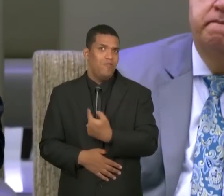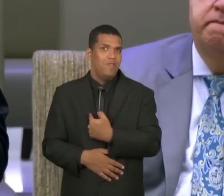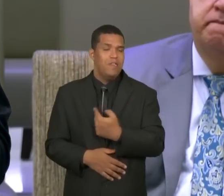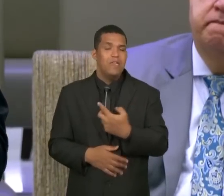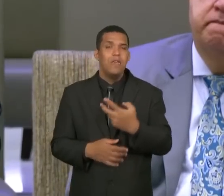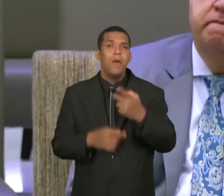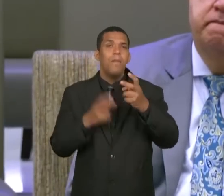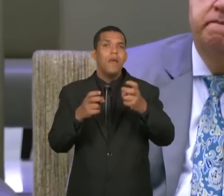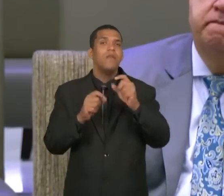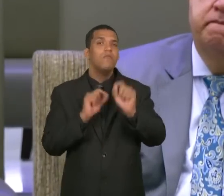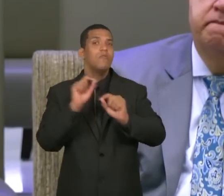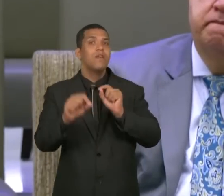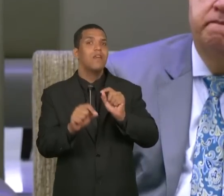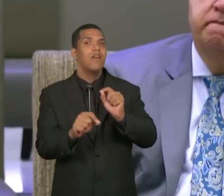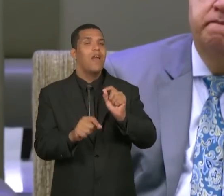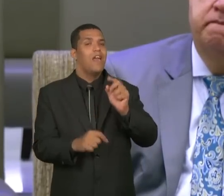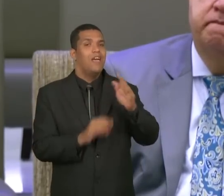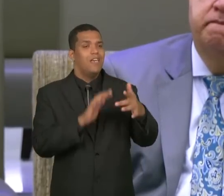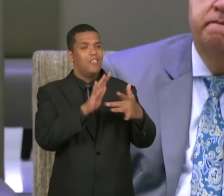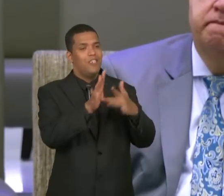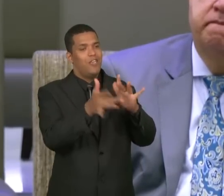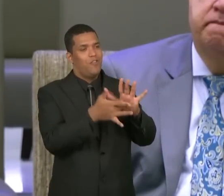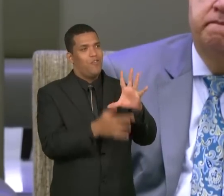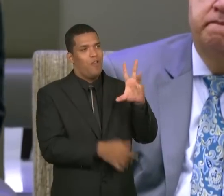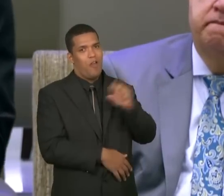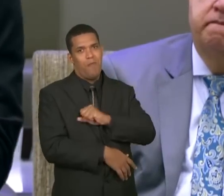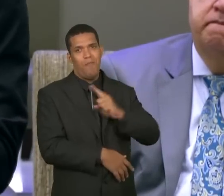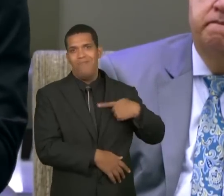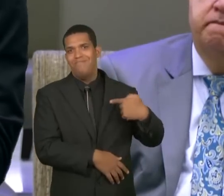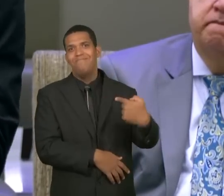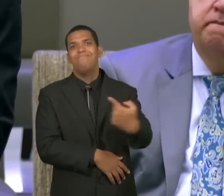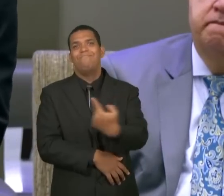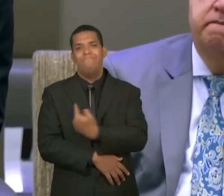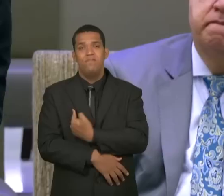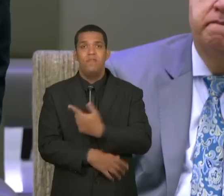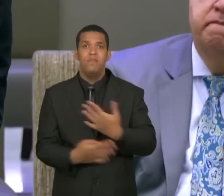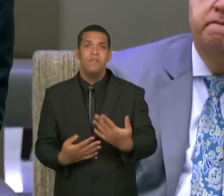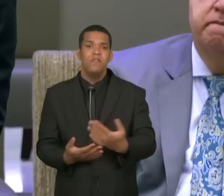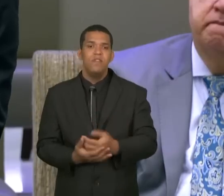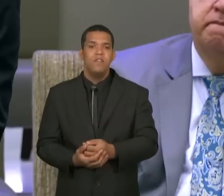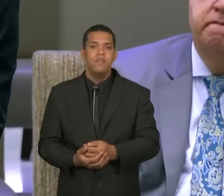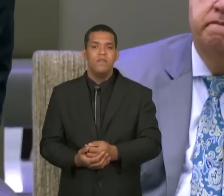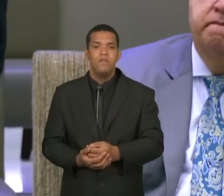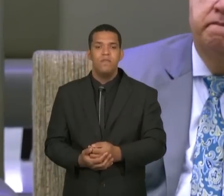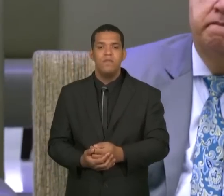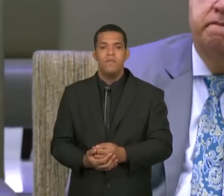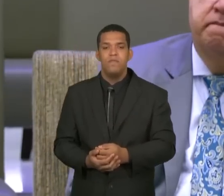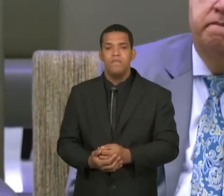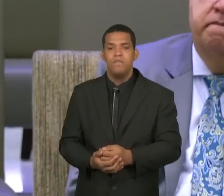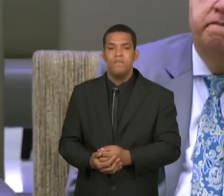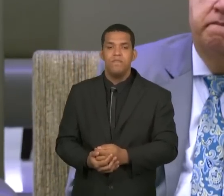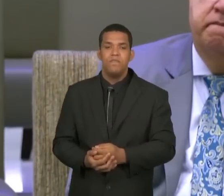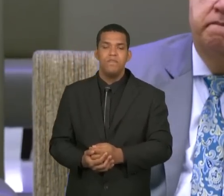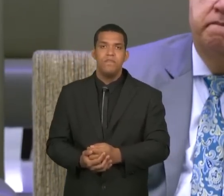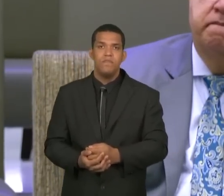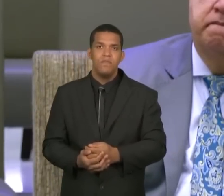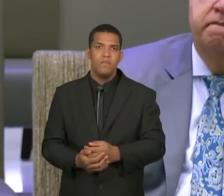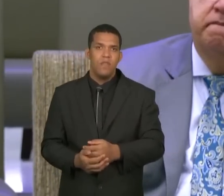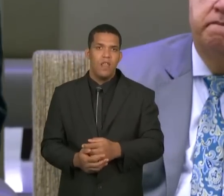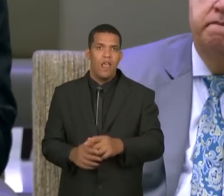de Jesus é provável que você já tenha sido alvo da seguinte frase